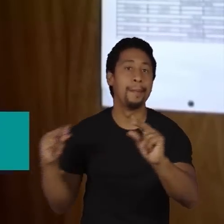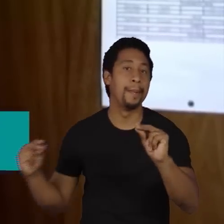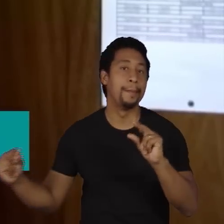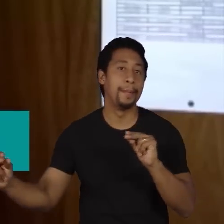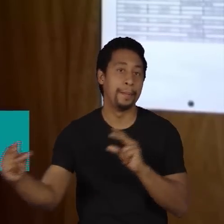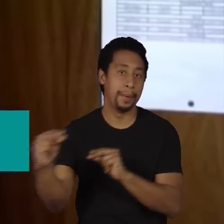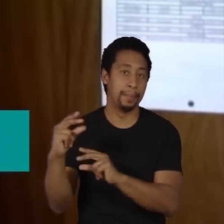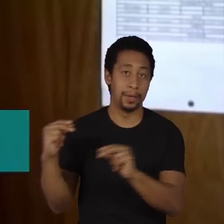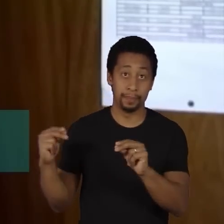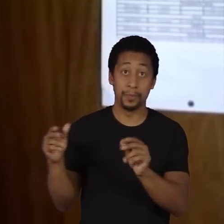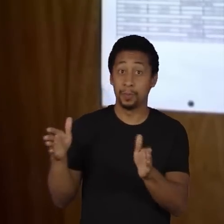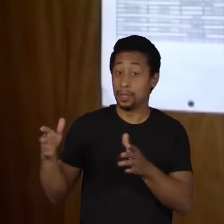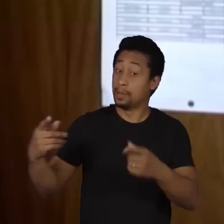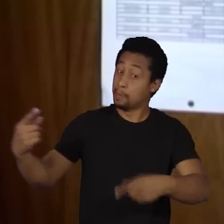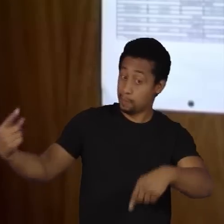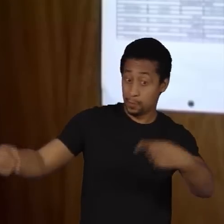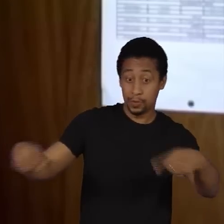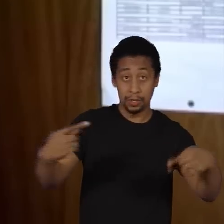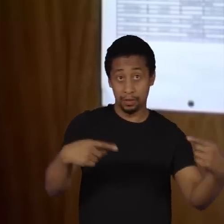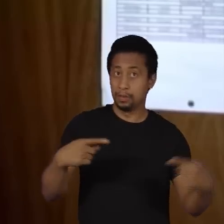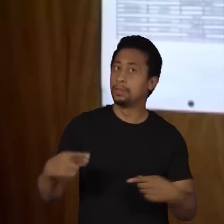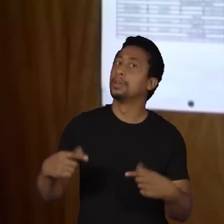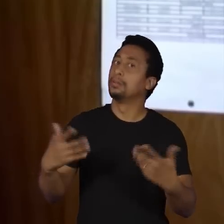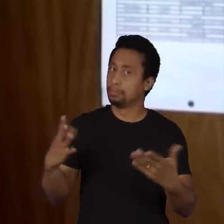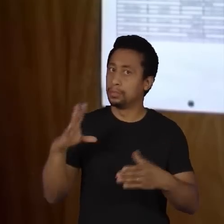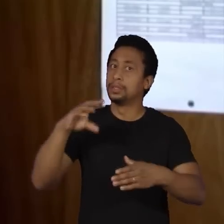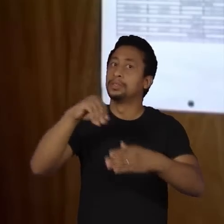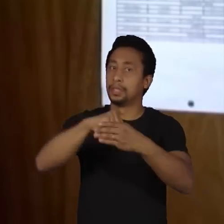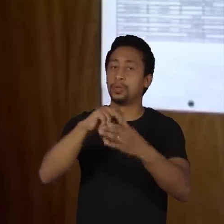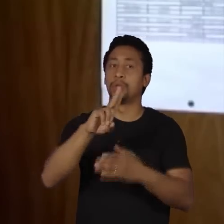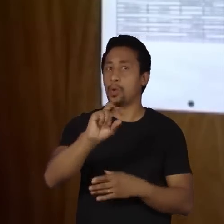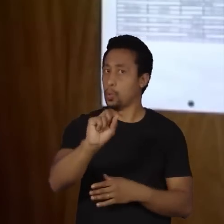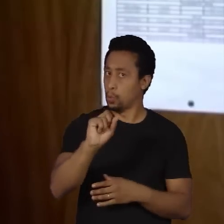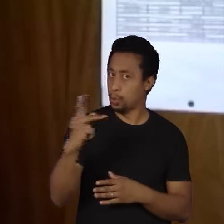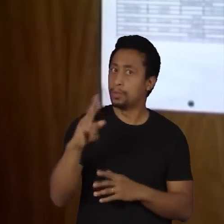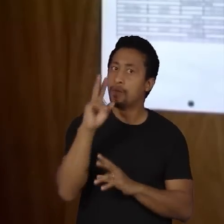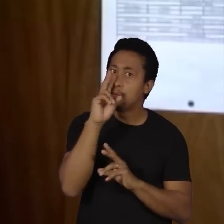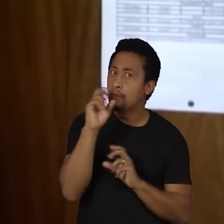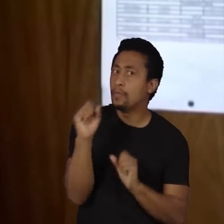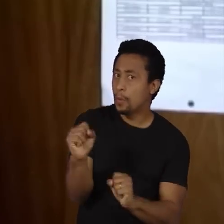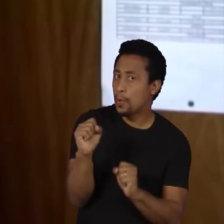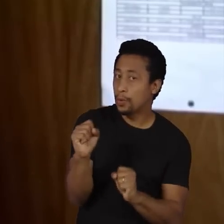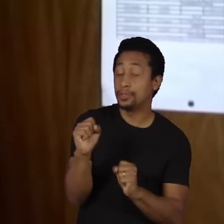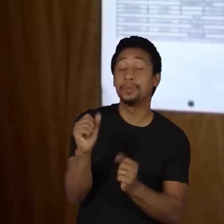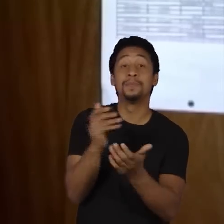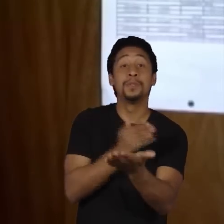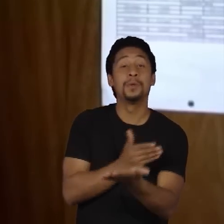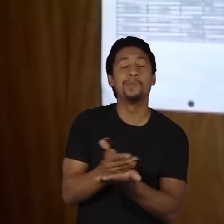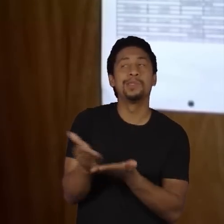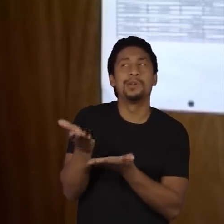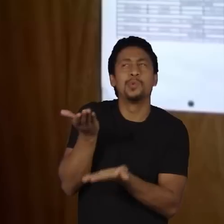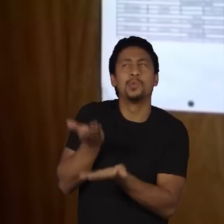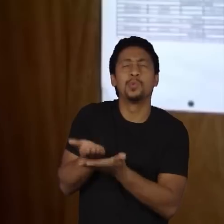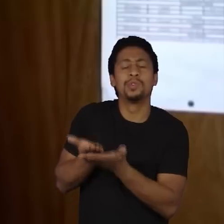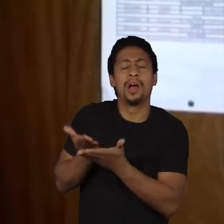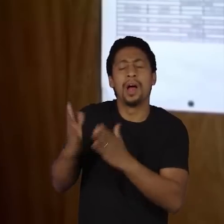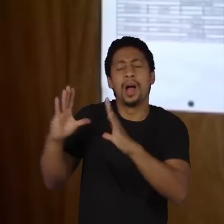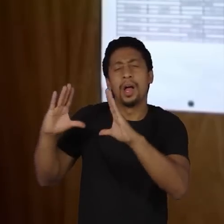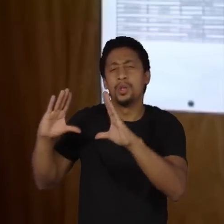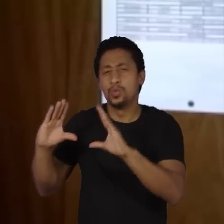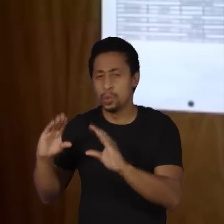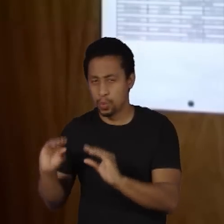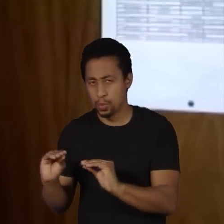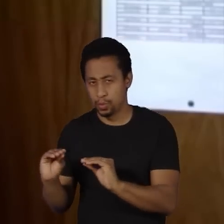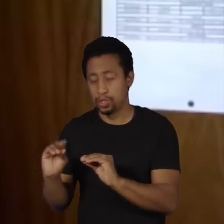muito forte dentro da USP. Eu comecei a fazer um curso à noite na USP,